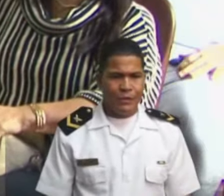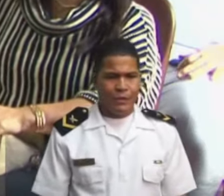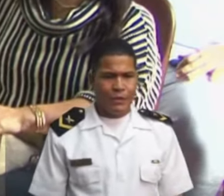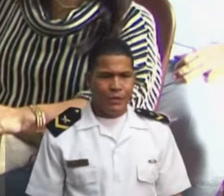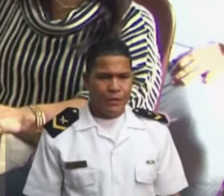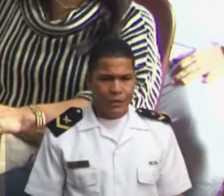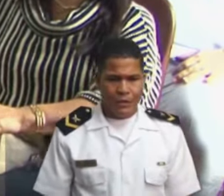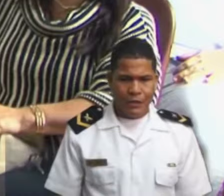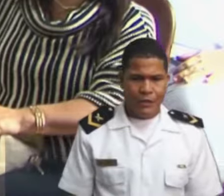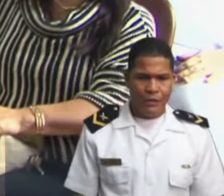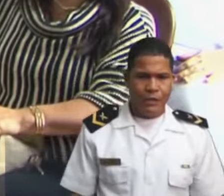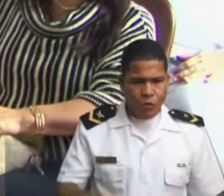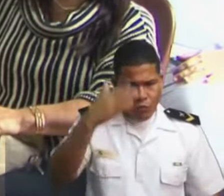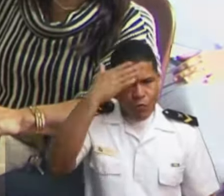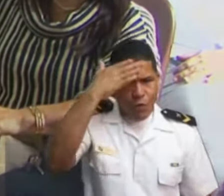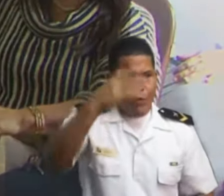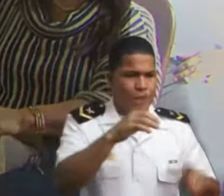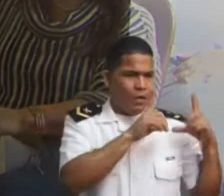Muito obrigado, almirante.